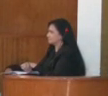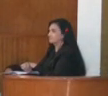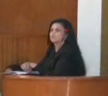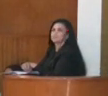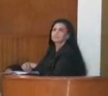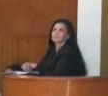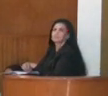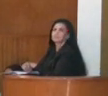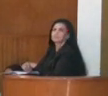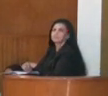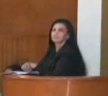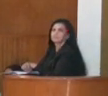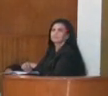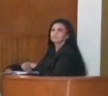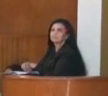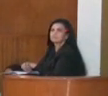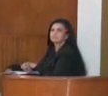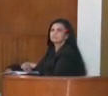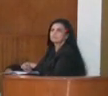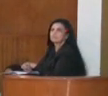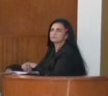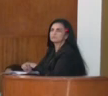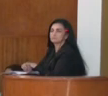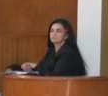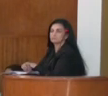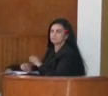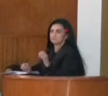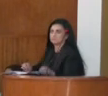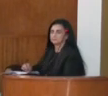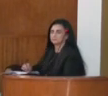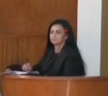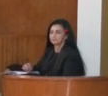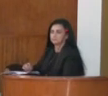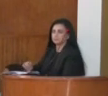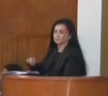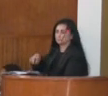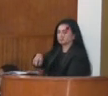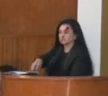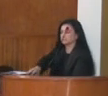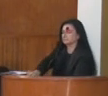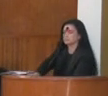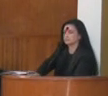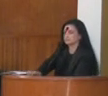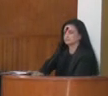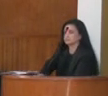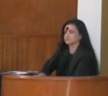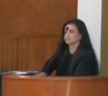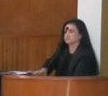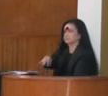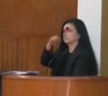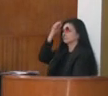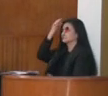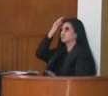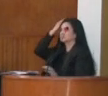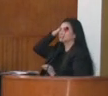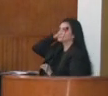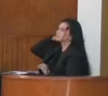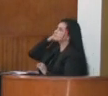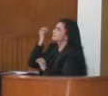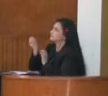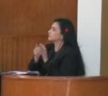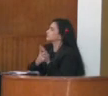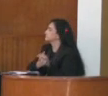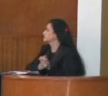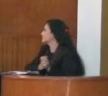Brasil. Isso é claro que teve o apoio restrito do prefeito Neto, teve o apoio irrestrito da Câmara